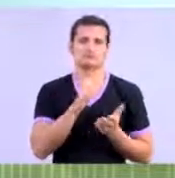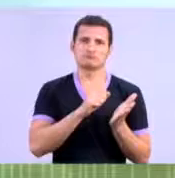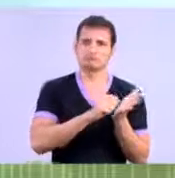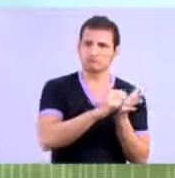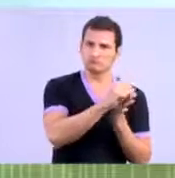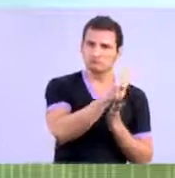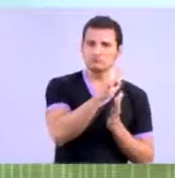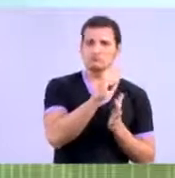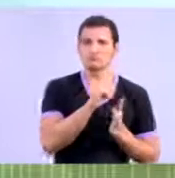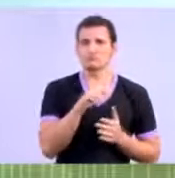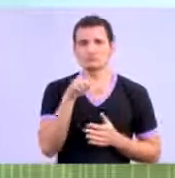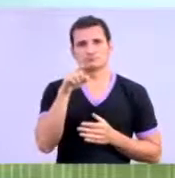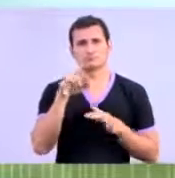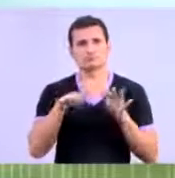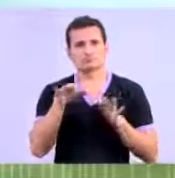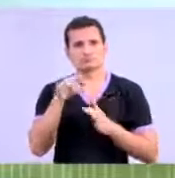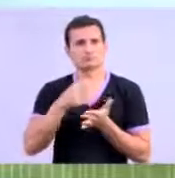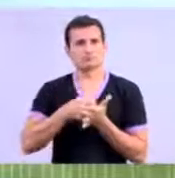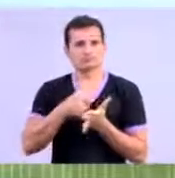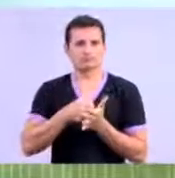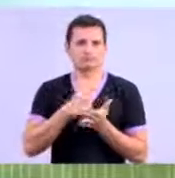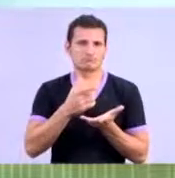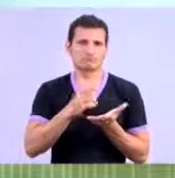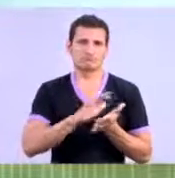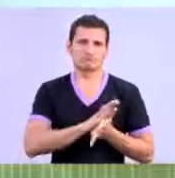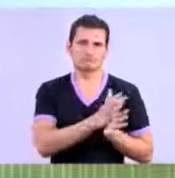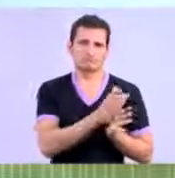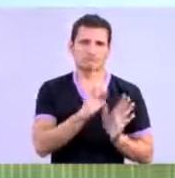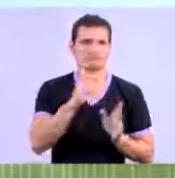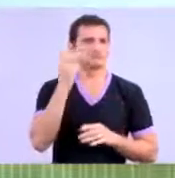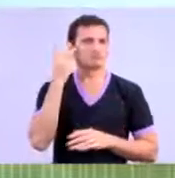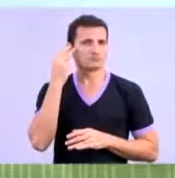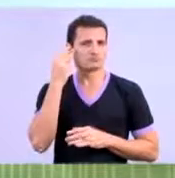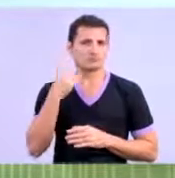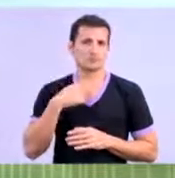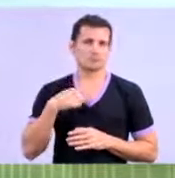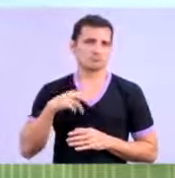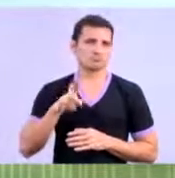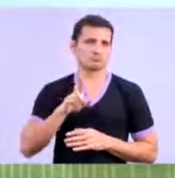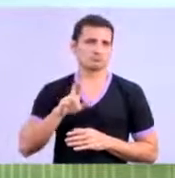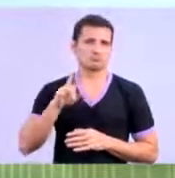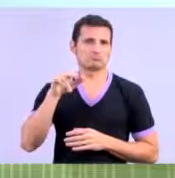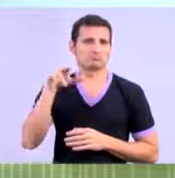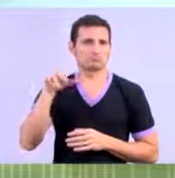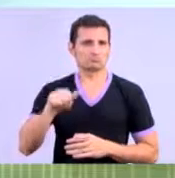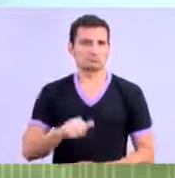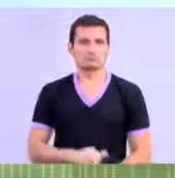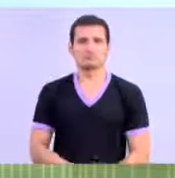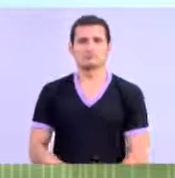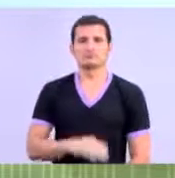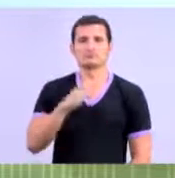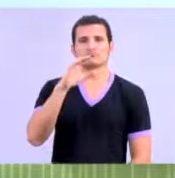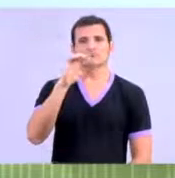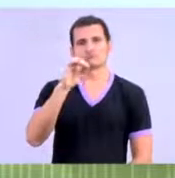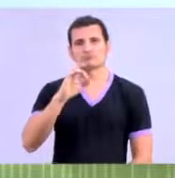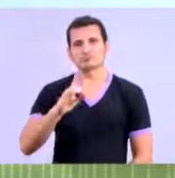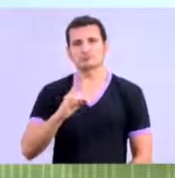volta na casa. Então você às vezes é obrigado a destruir. Mas não é comum. Eu nunca, professor, em um código